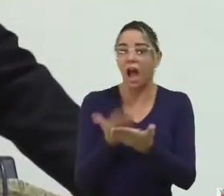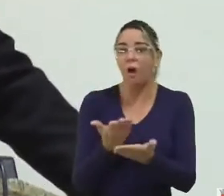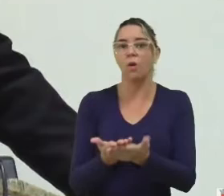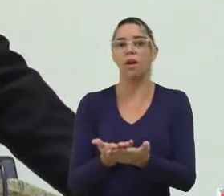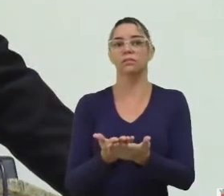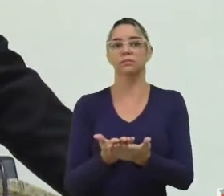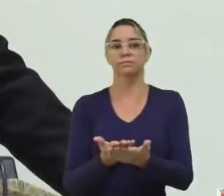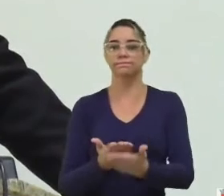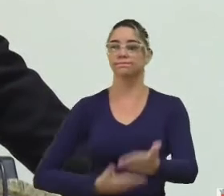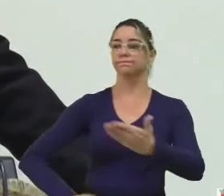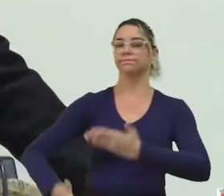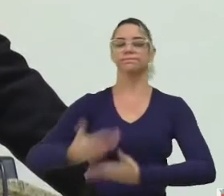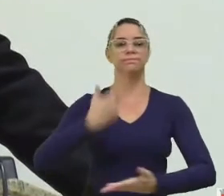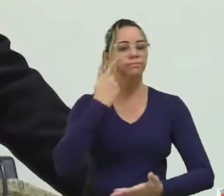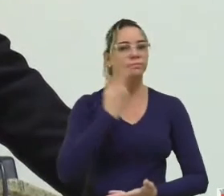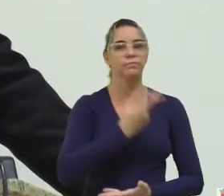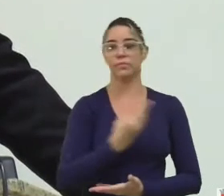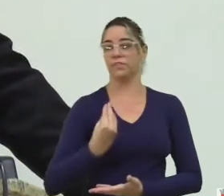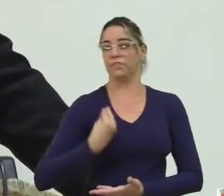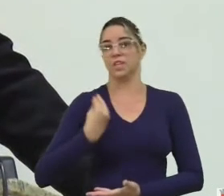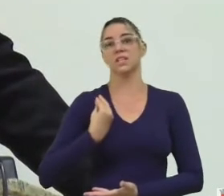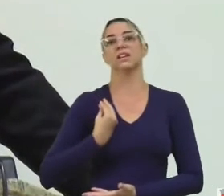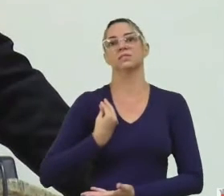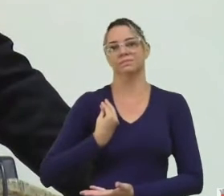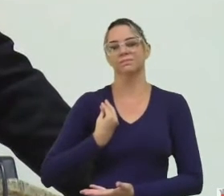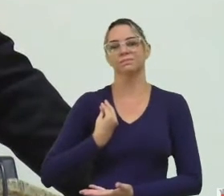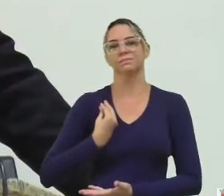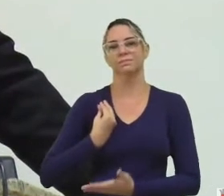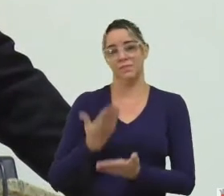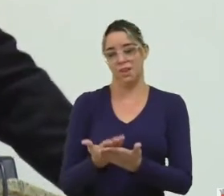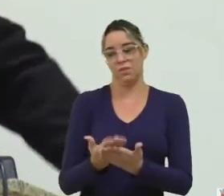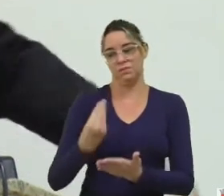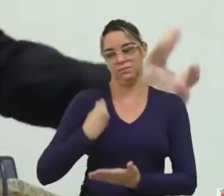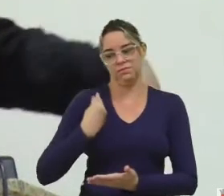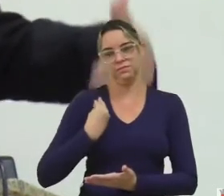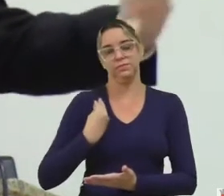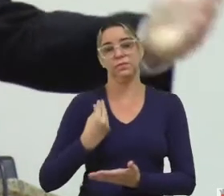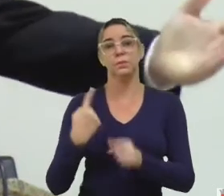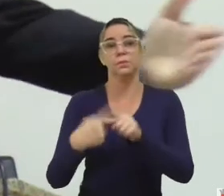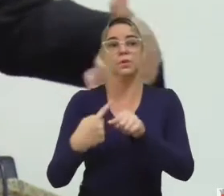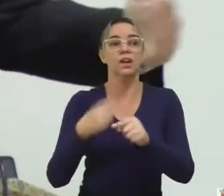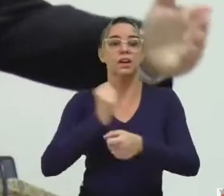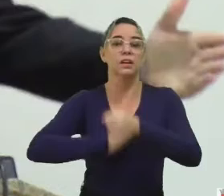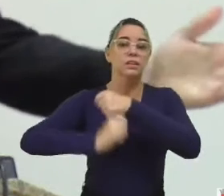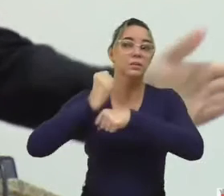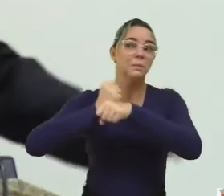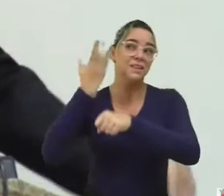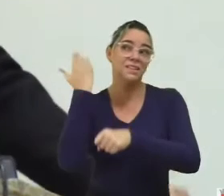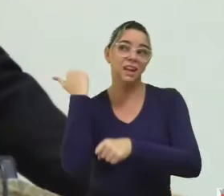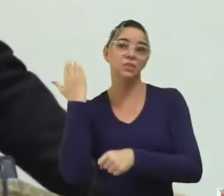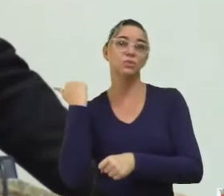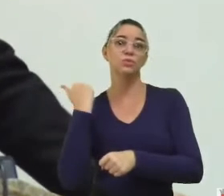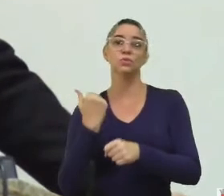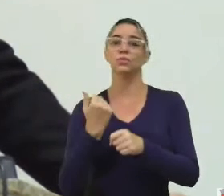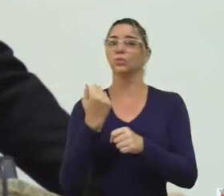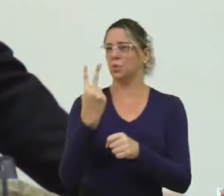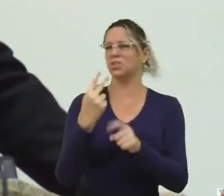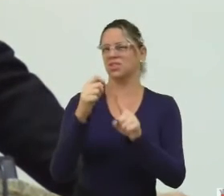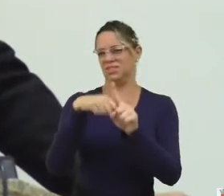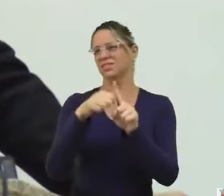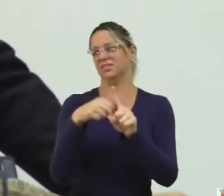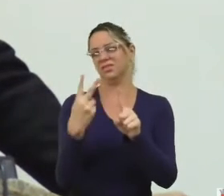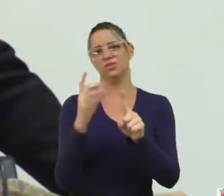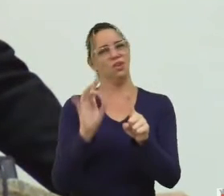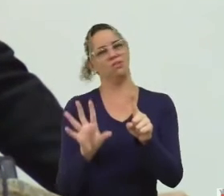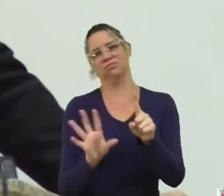voltando aí, agora com as aulas presenciais, né, porque o ano passado teve 2 meses apenas. Estamos voltando